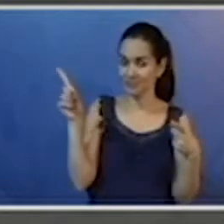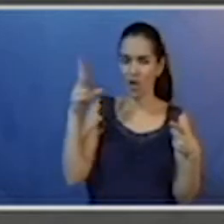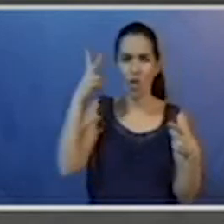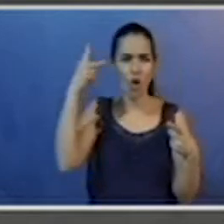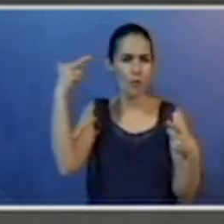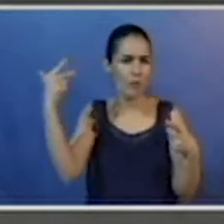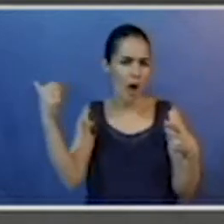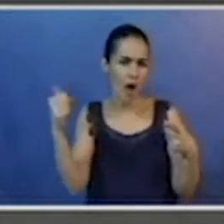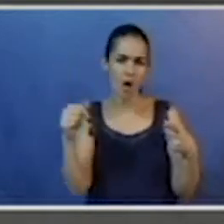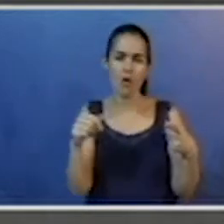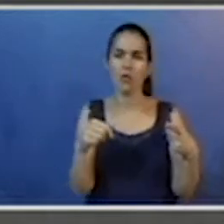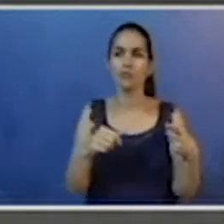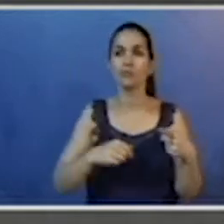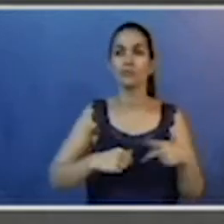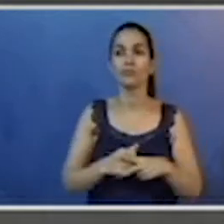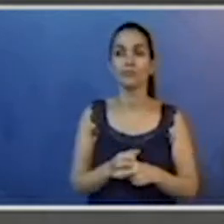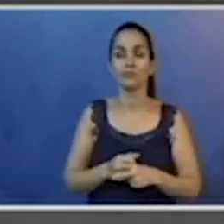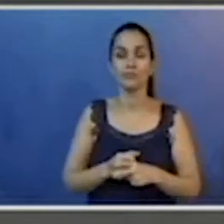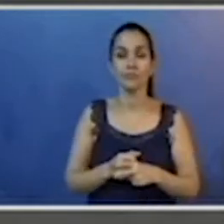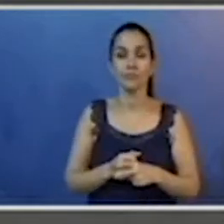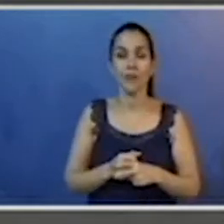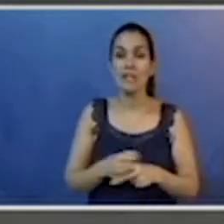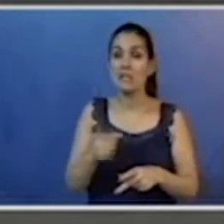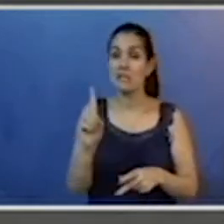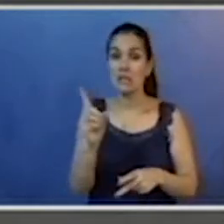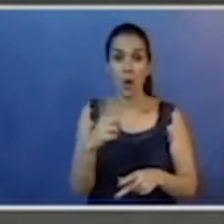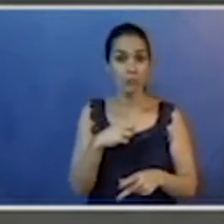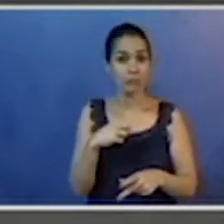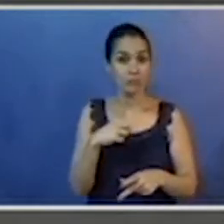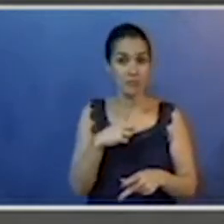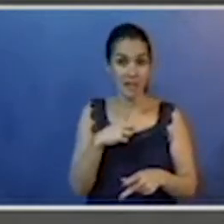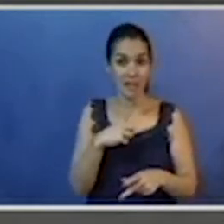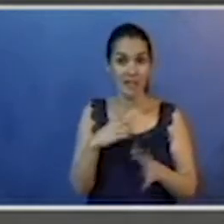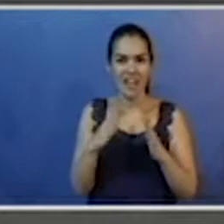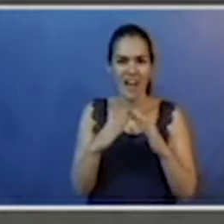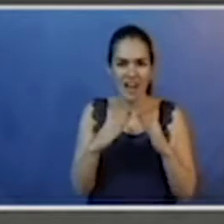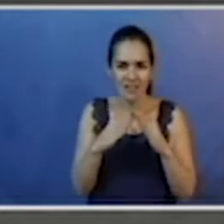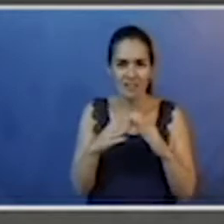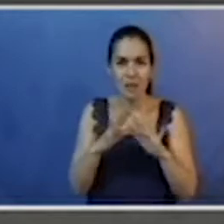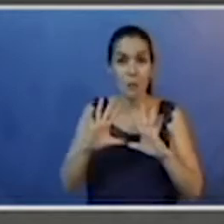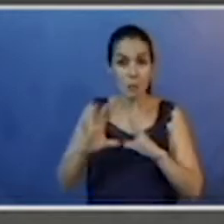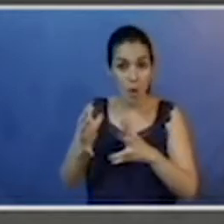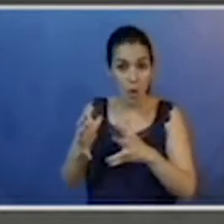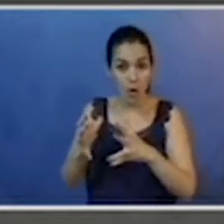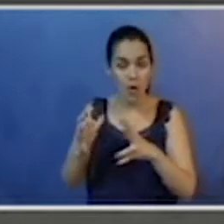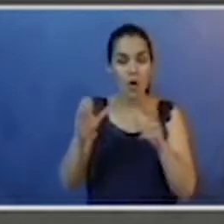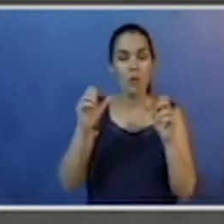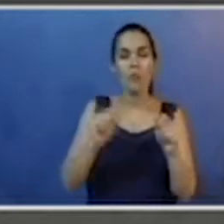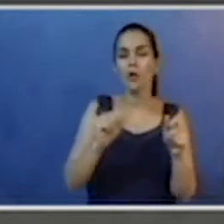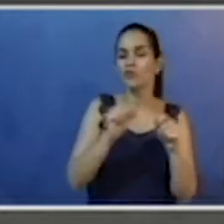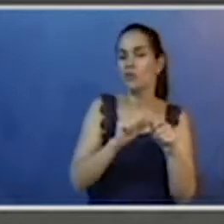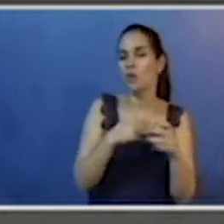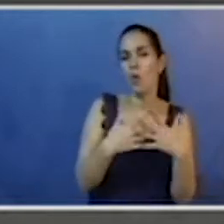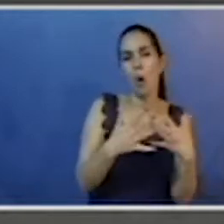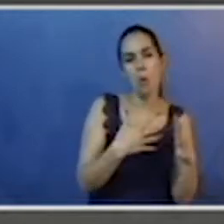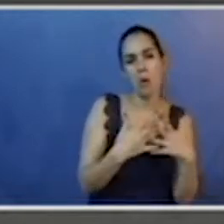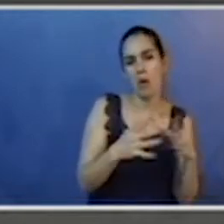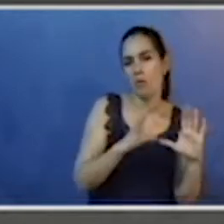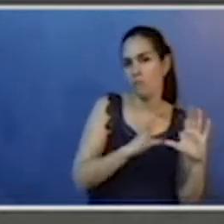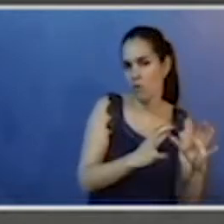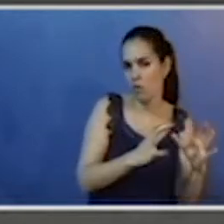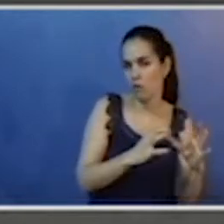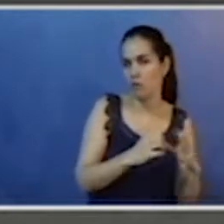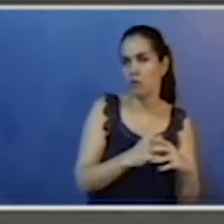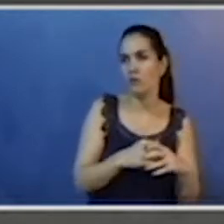normal que eu peguei lá na escola emprestado se você não tiver uma bola grande você pode fazer só com as menores Mas se